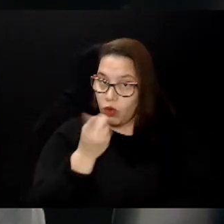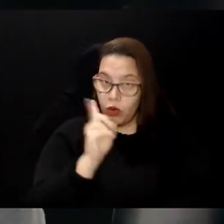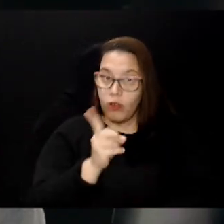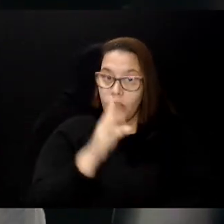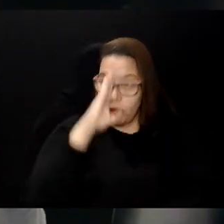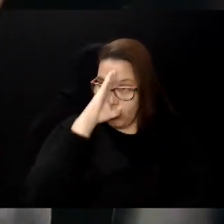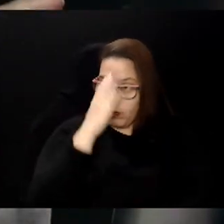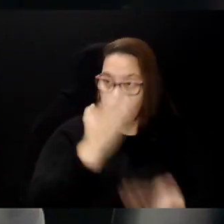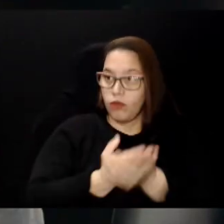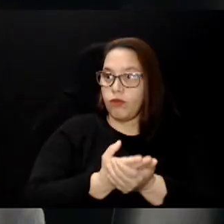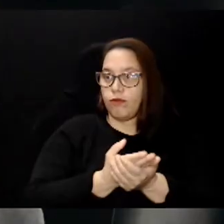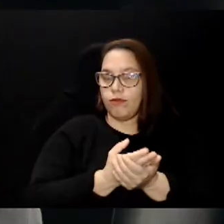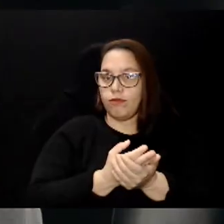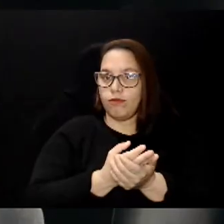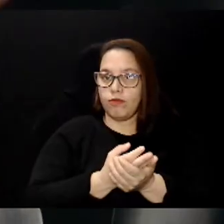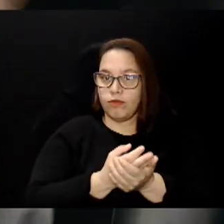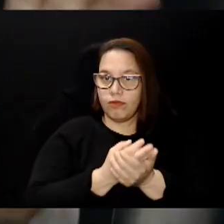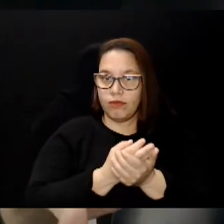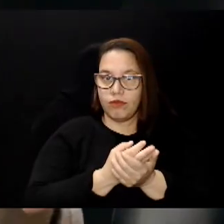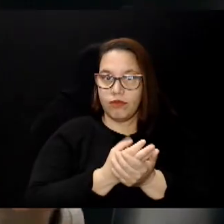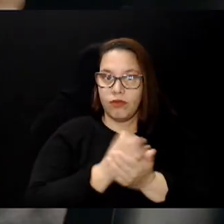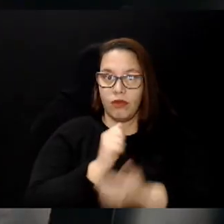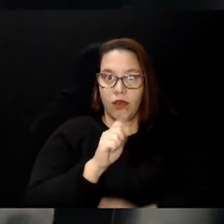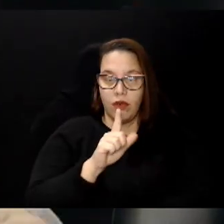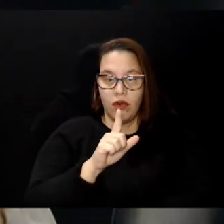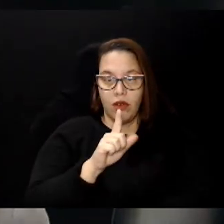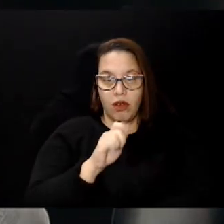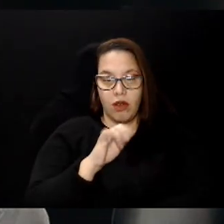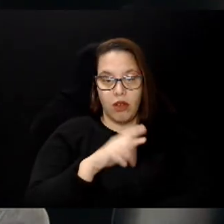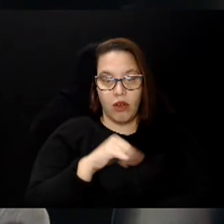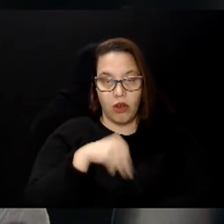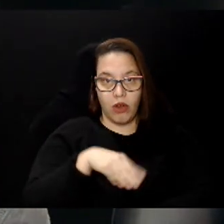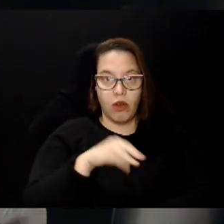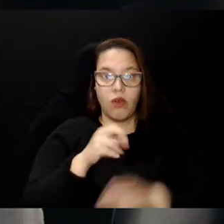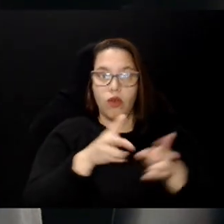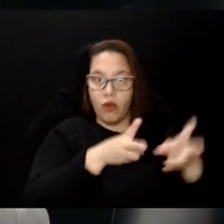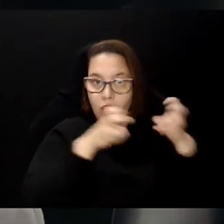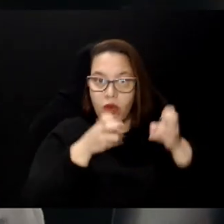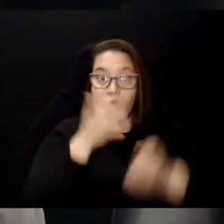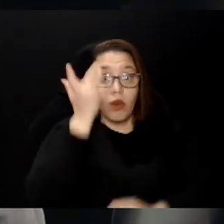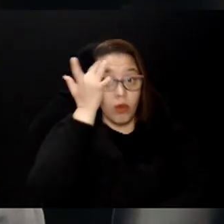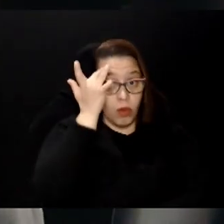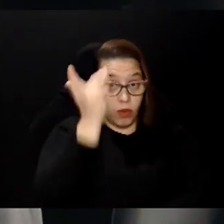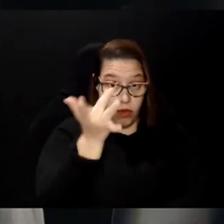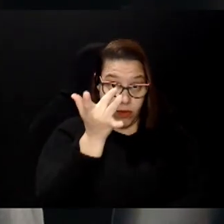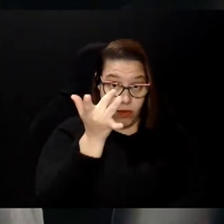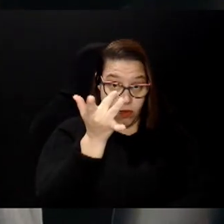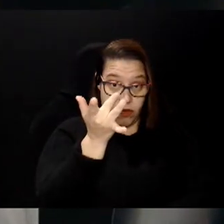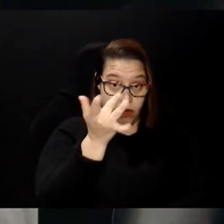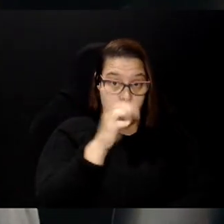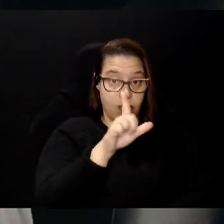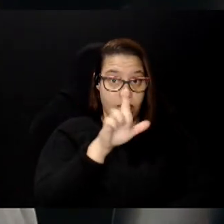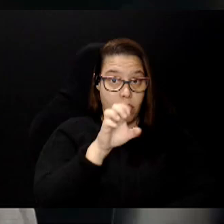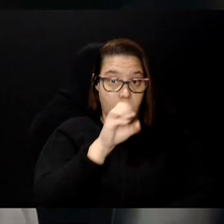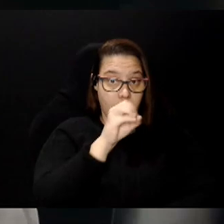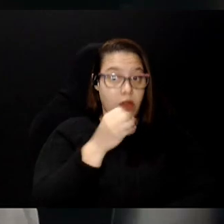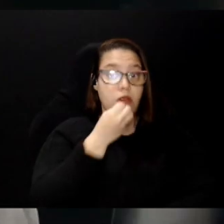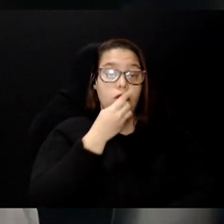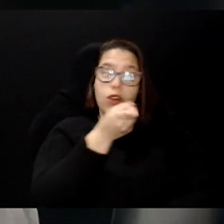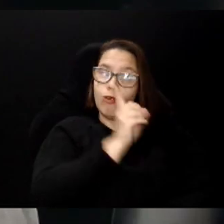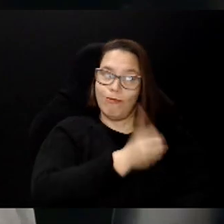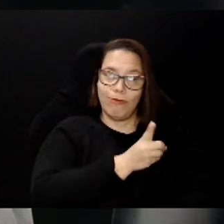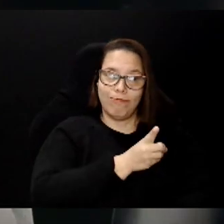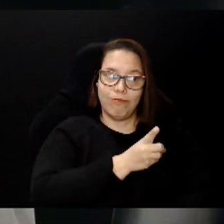que os algoritmos vão evoluir para detectar isso com muita facilidade. O Léo não está bem. Agora, o que fazer com